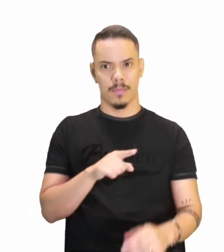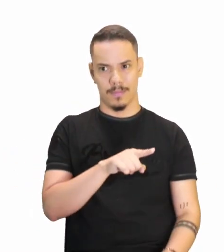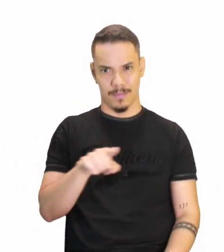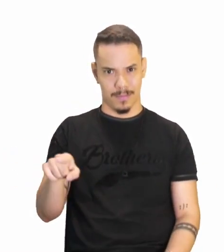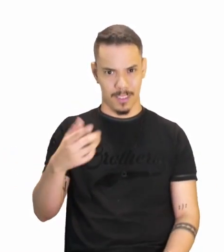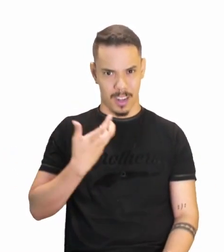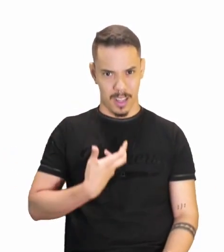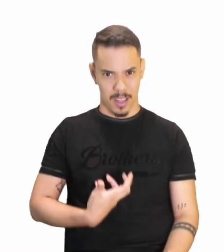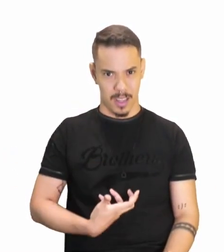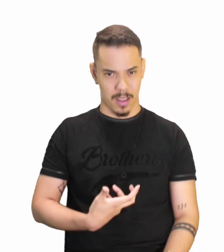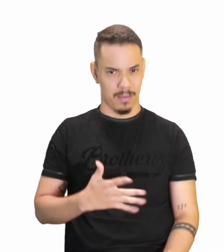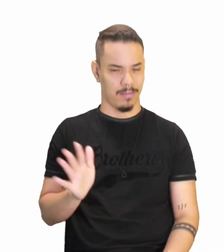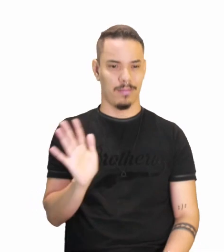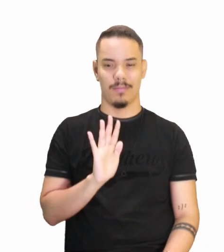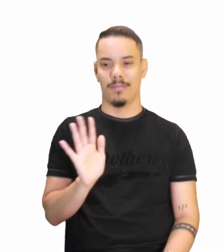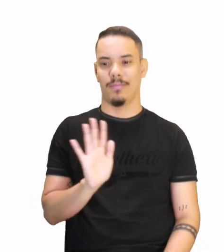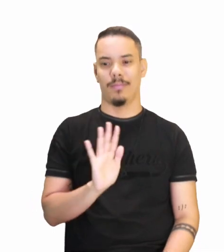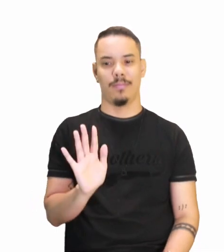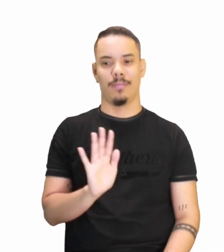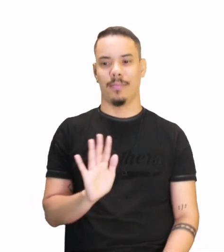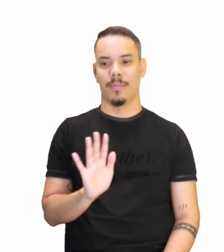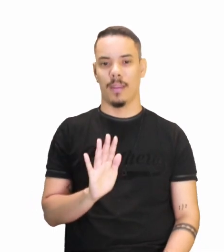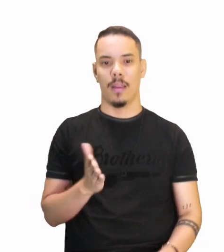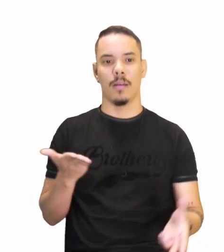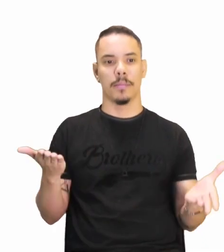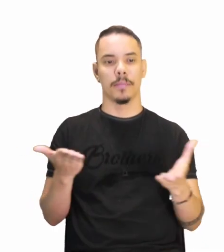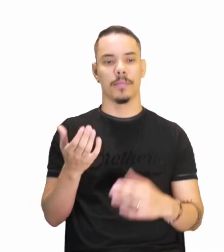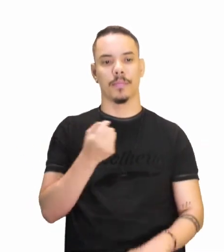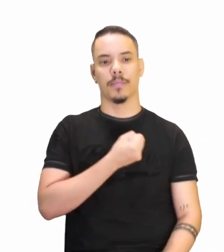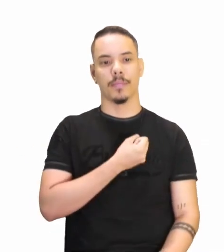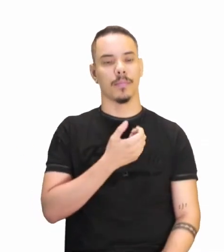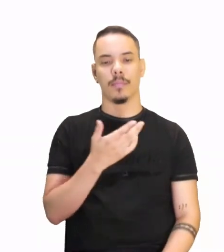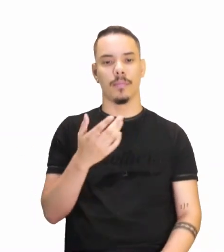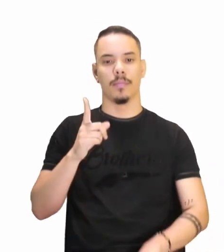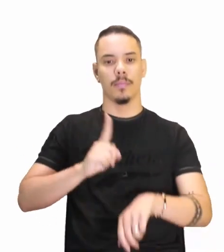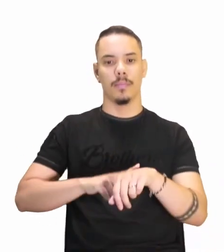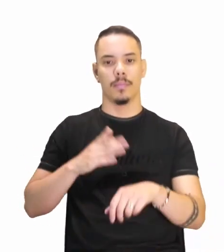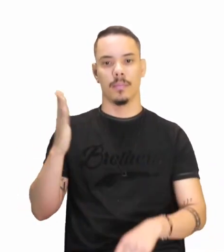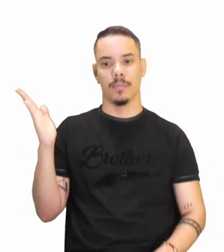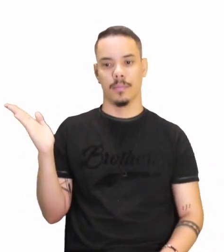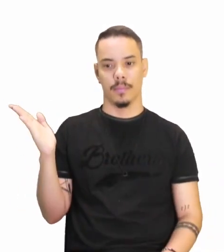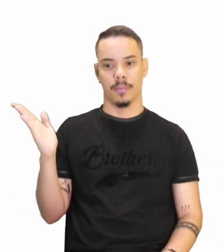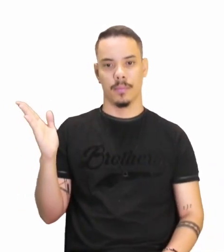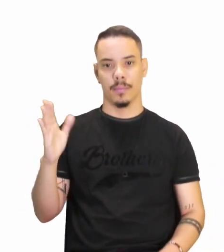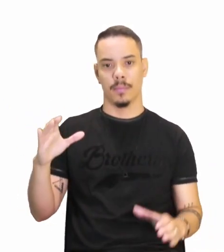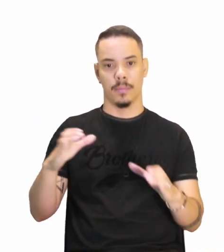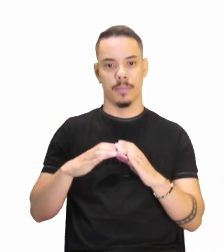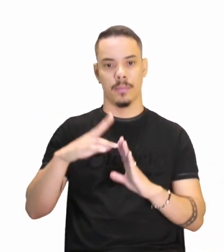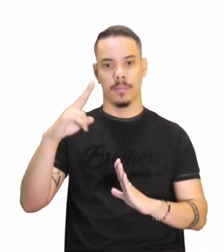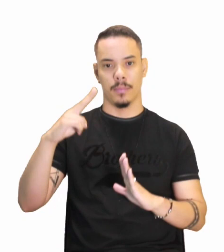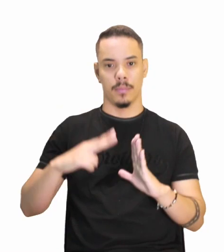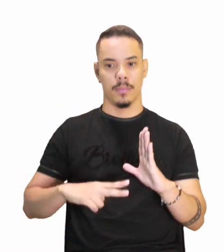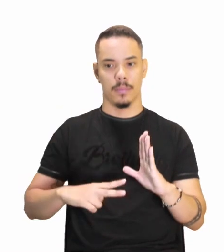cansado Claro que não né então vamos lá para o nosso clube de leitura